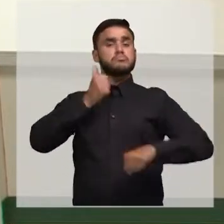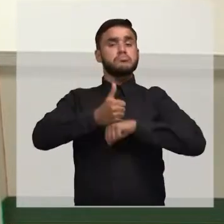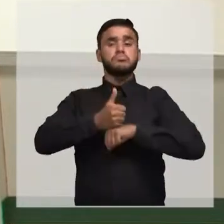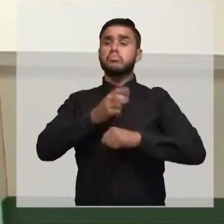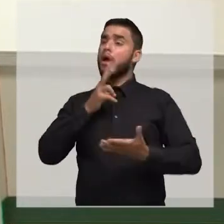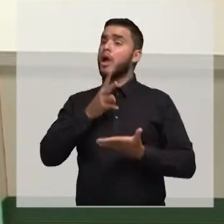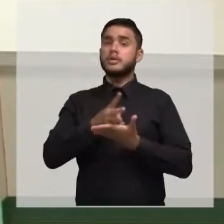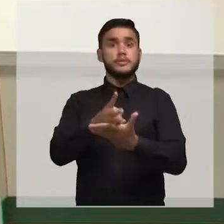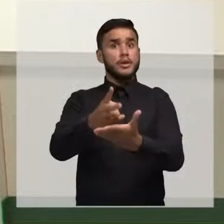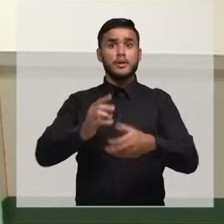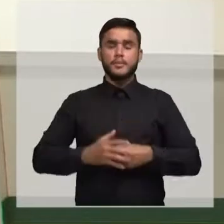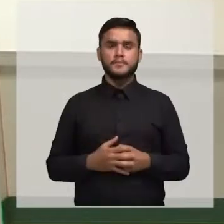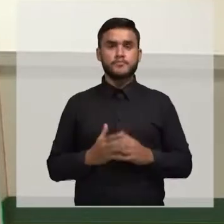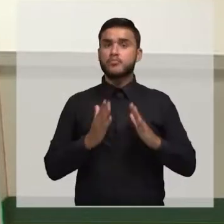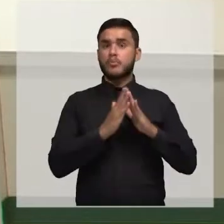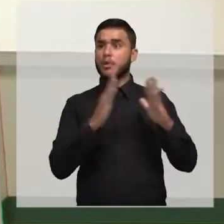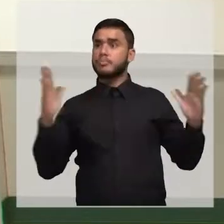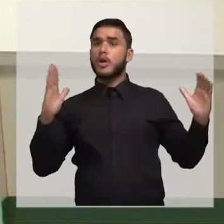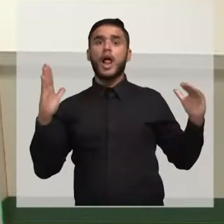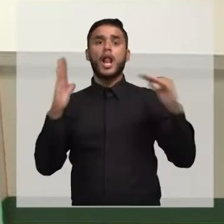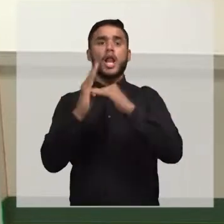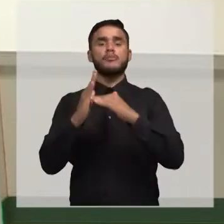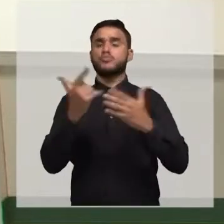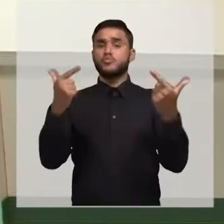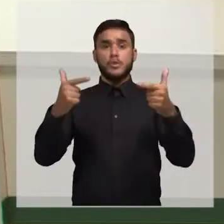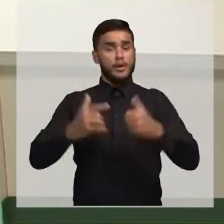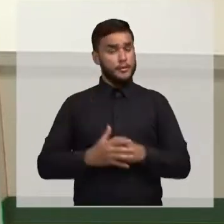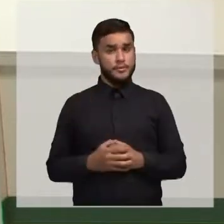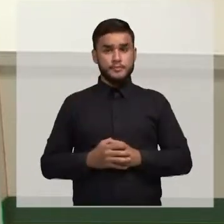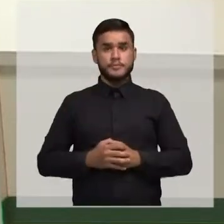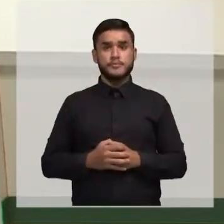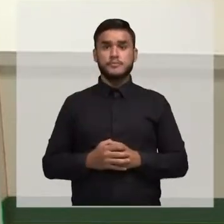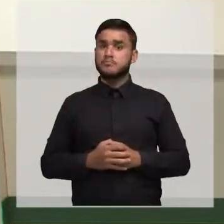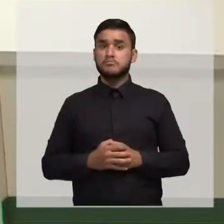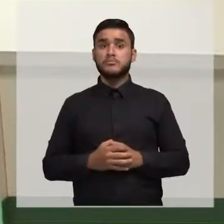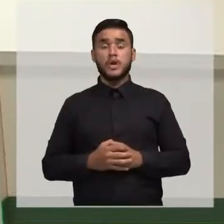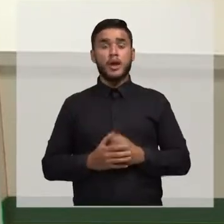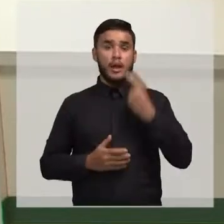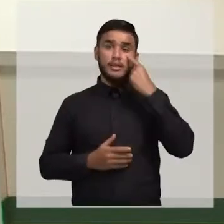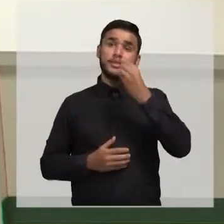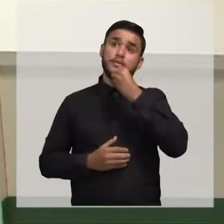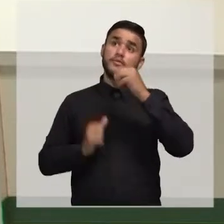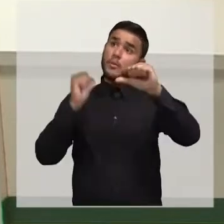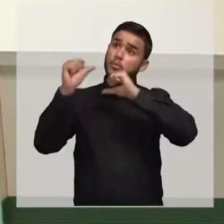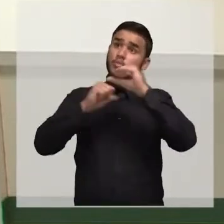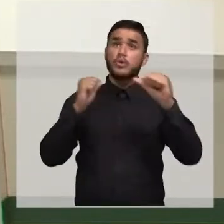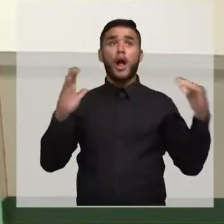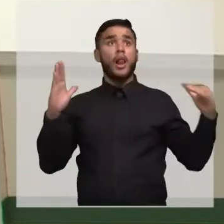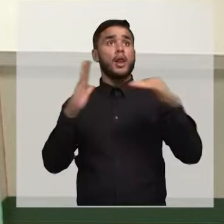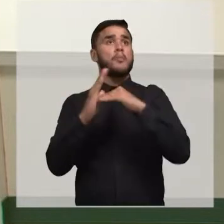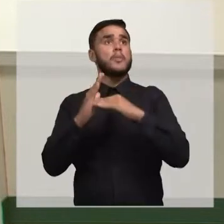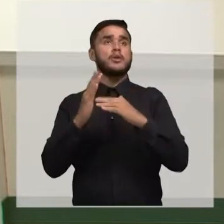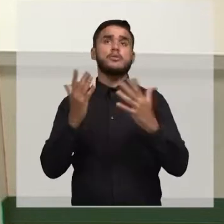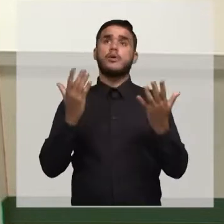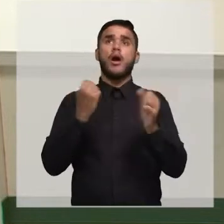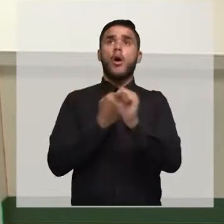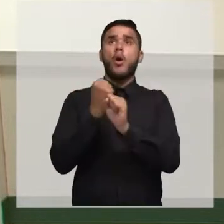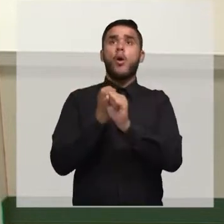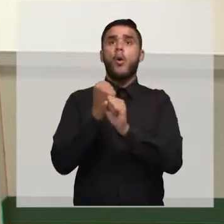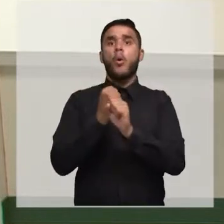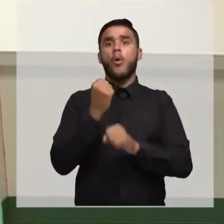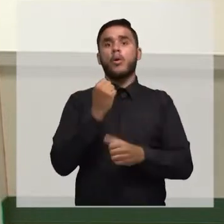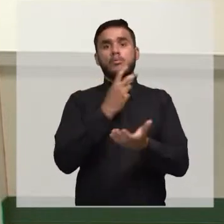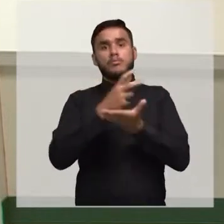período pré-estabelecido, o desembargador ficaria lá 8 anos, por exemplo, mudava de tribunal,